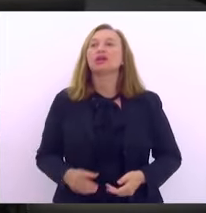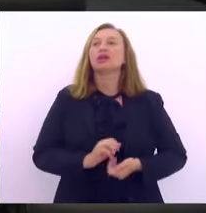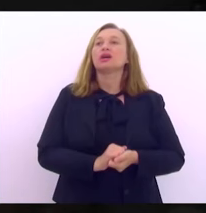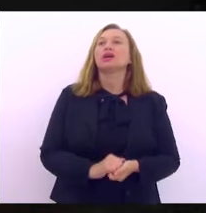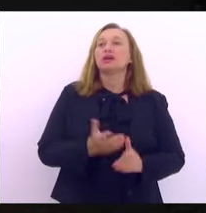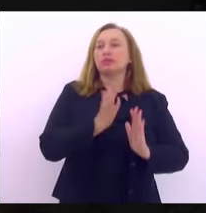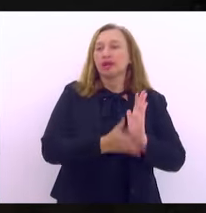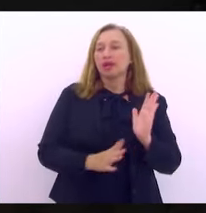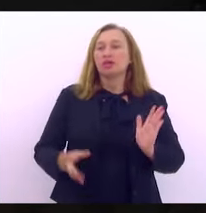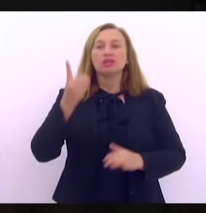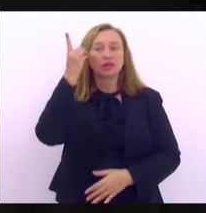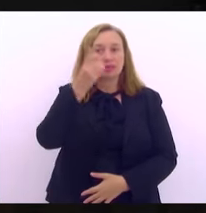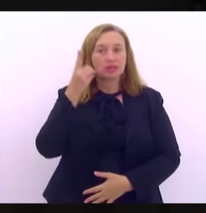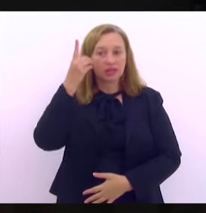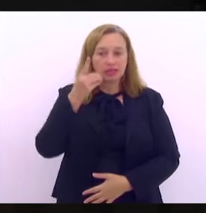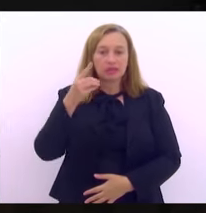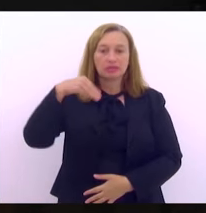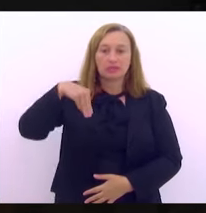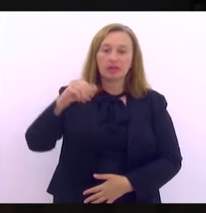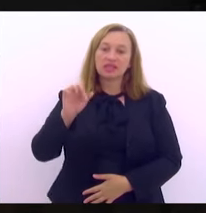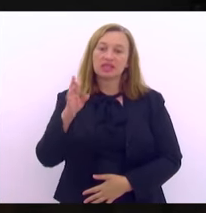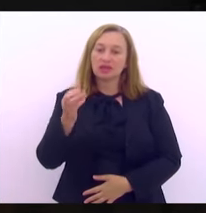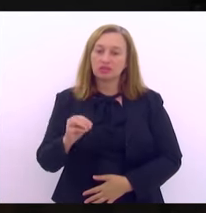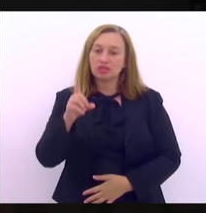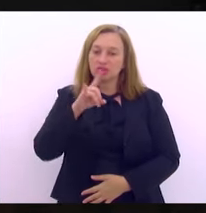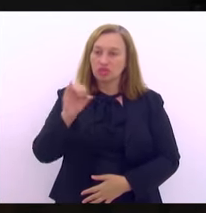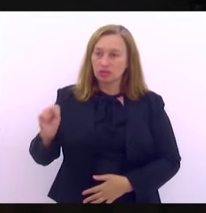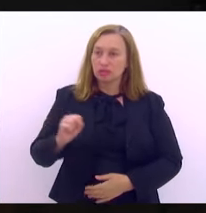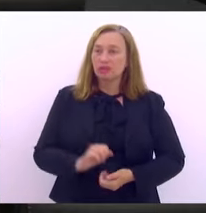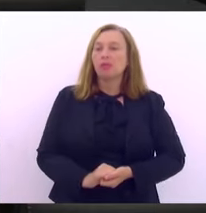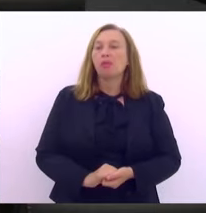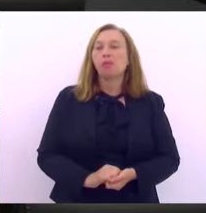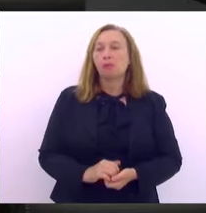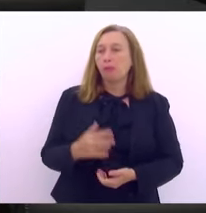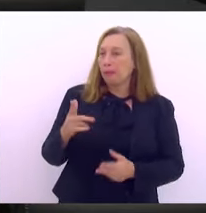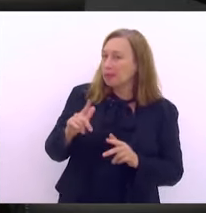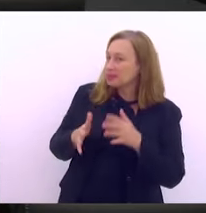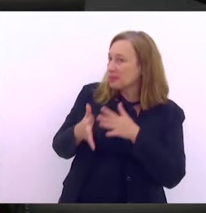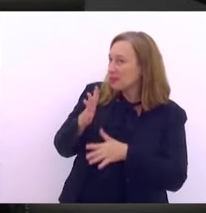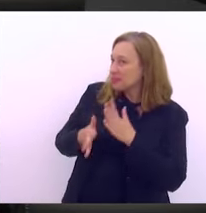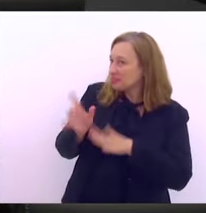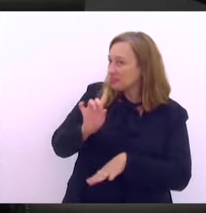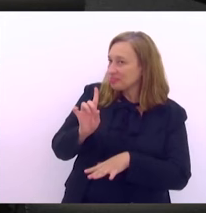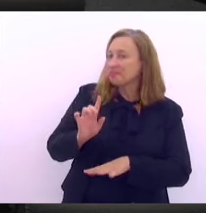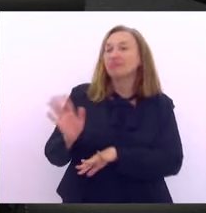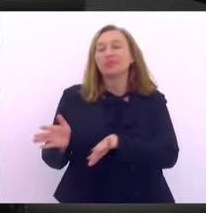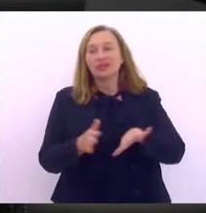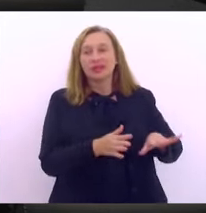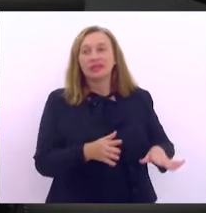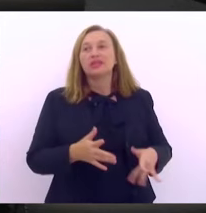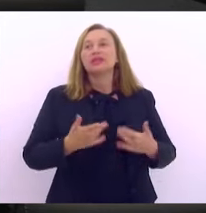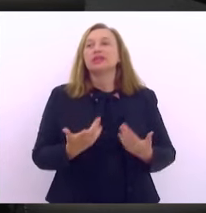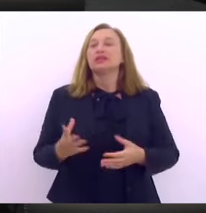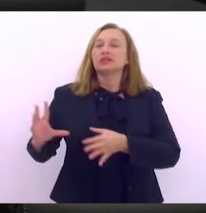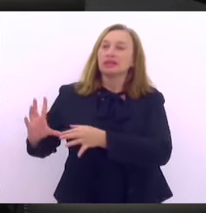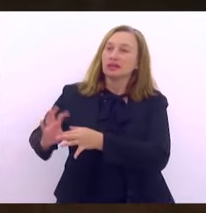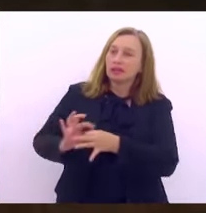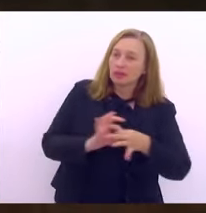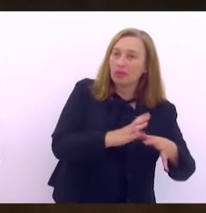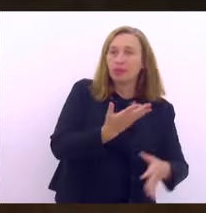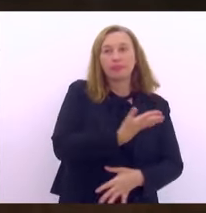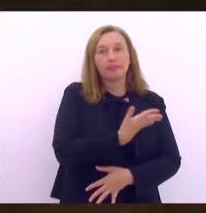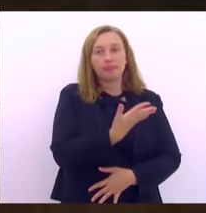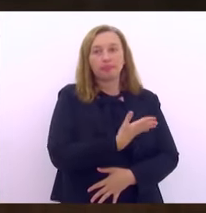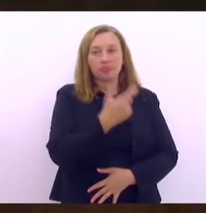Deputado Marcelo Dino. Marcelo Dino. Confundiu, não, né? Senhora presidente, fazendo coro aqui com meu amigo, que também